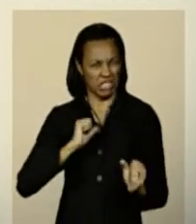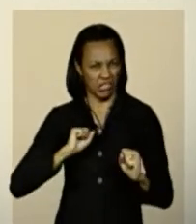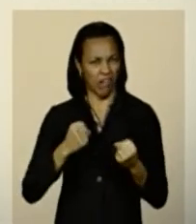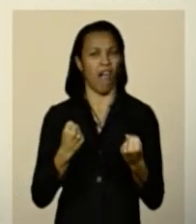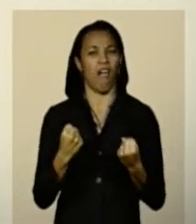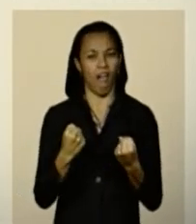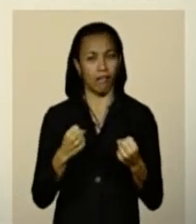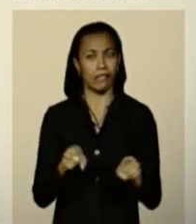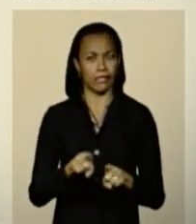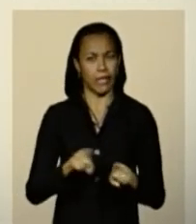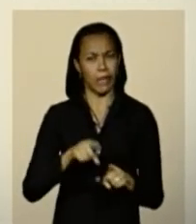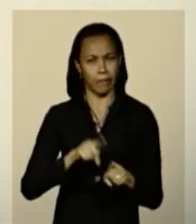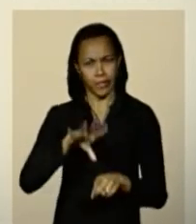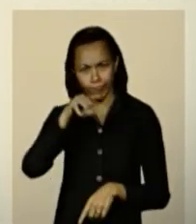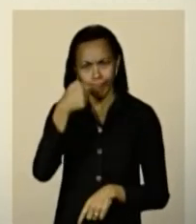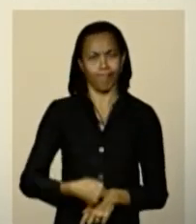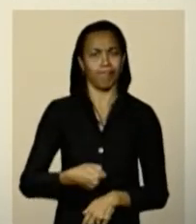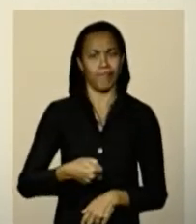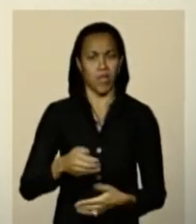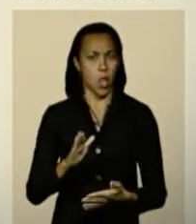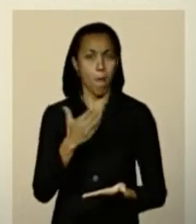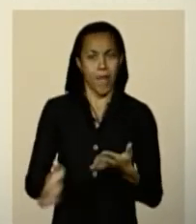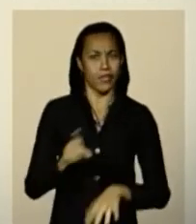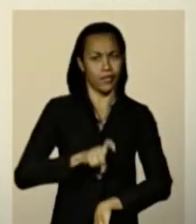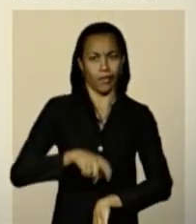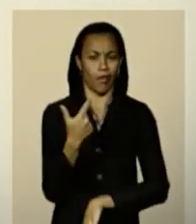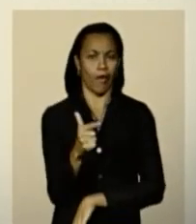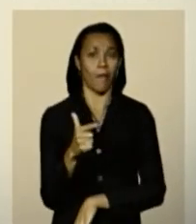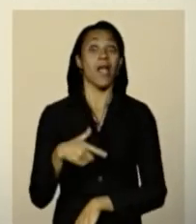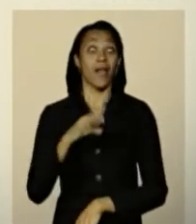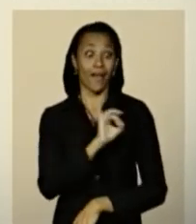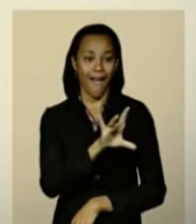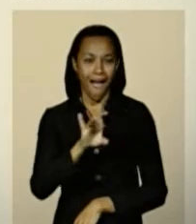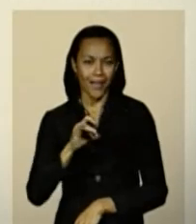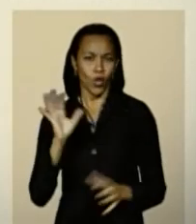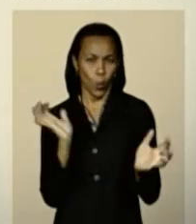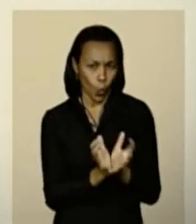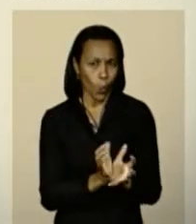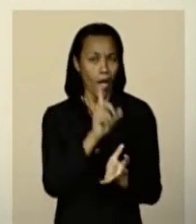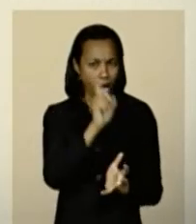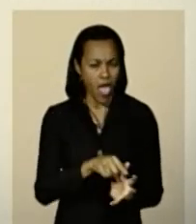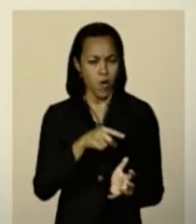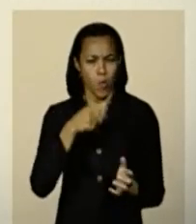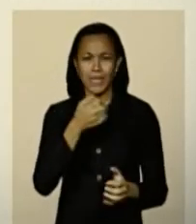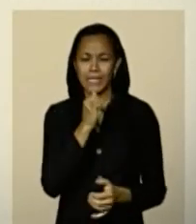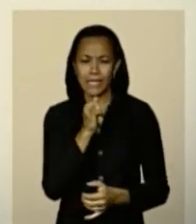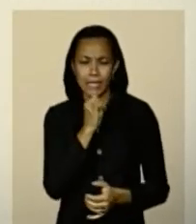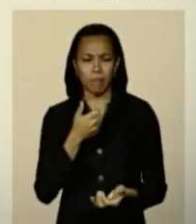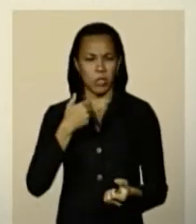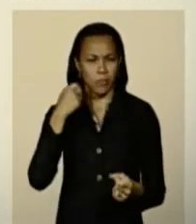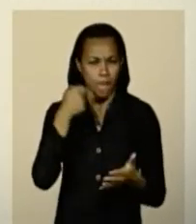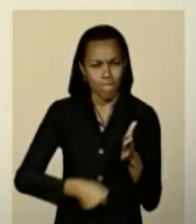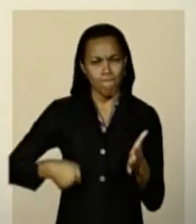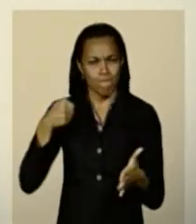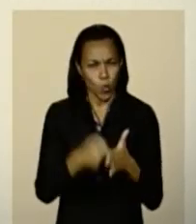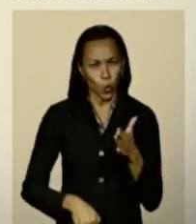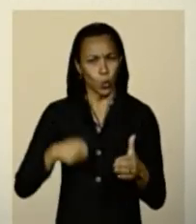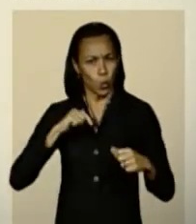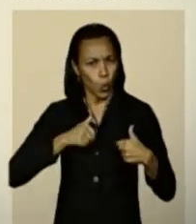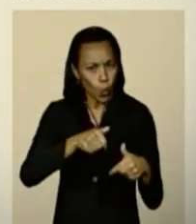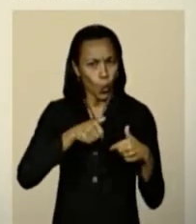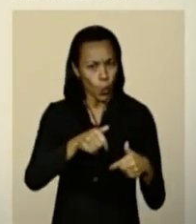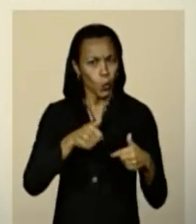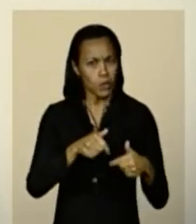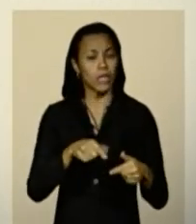garra e de determinação cada atleta da nossa equipe é um exemplo de persistência muita dedicação